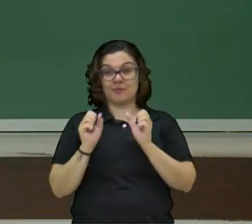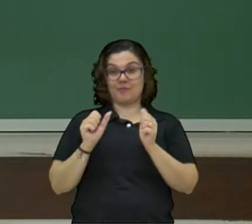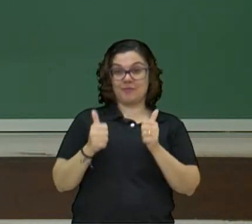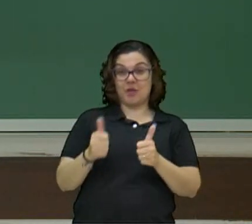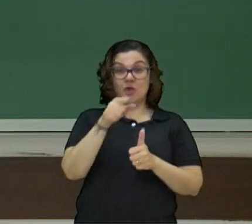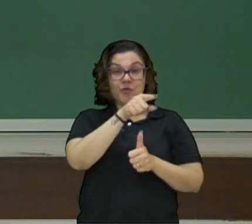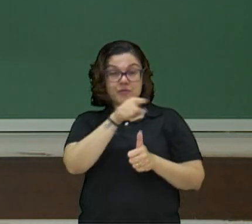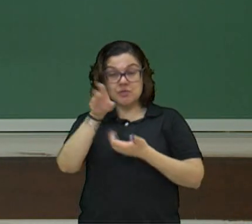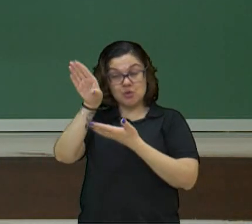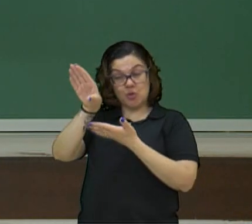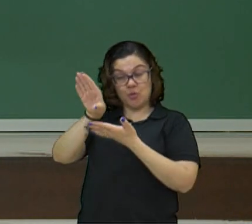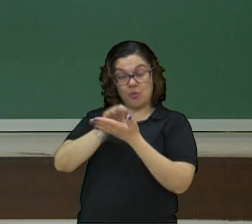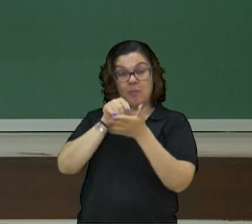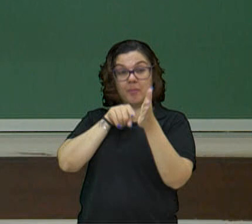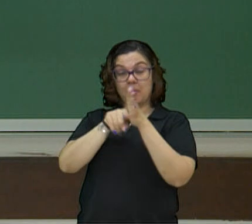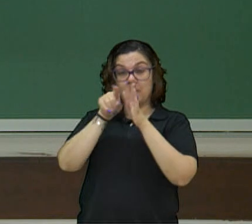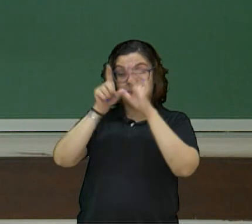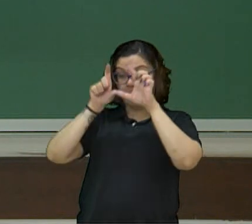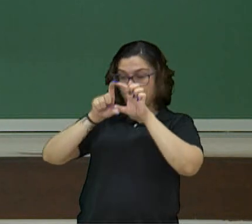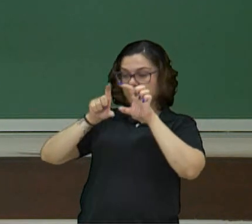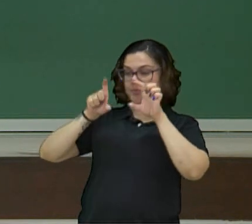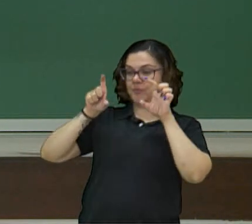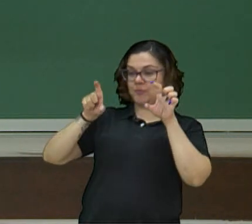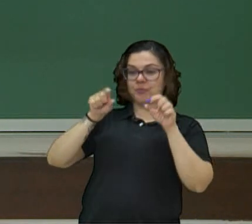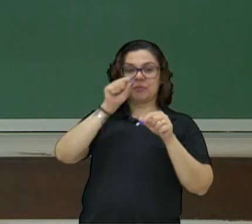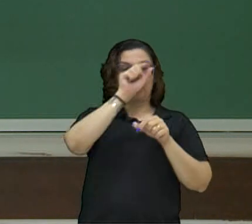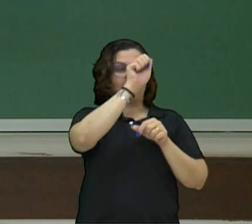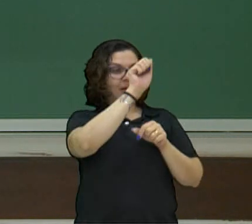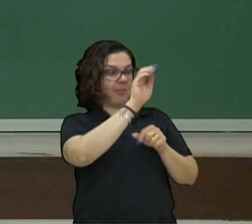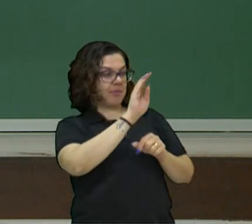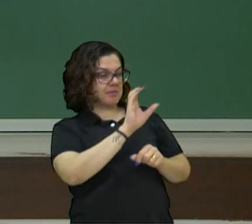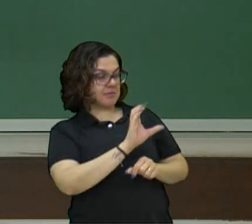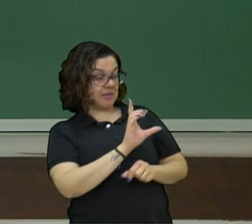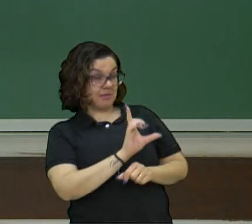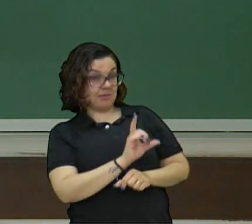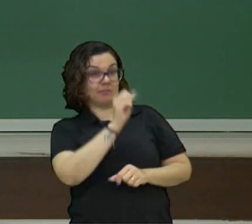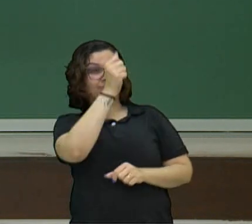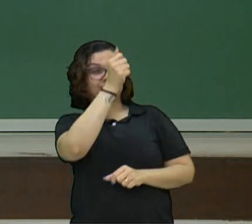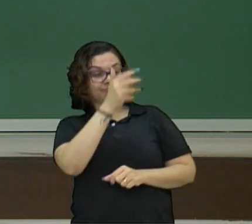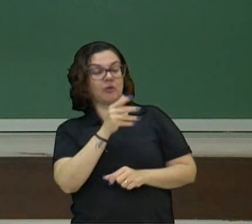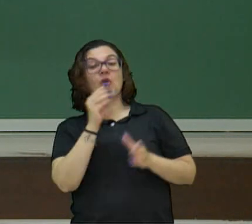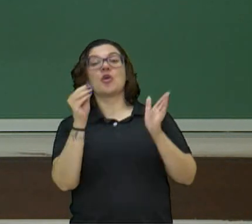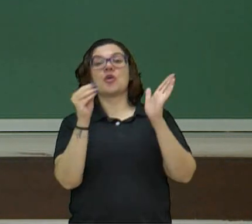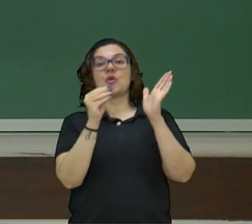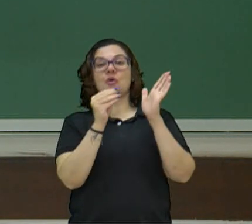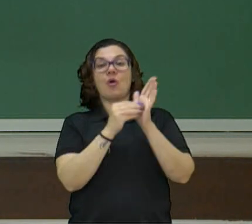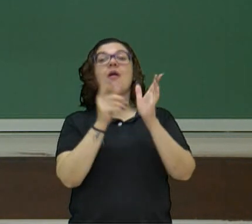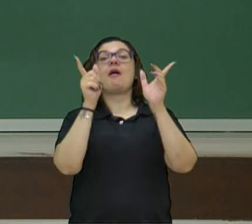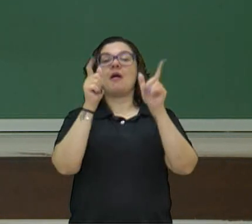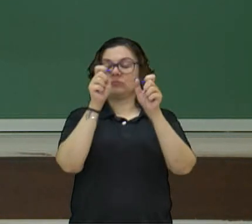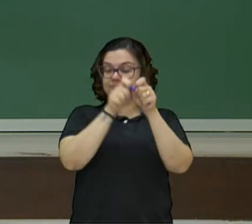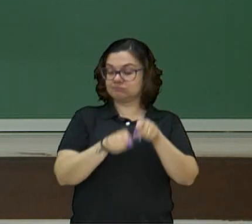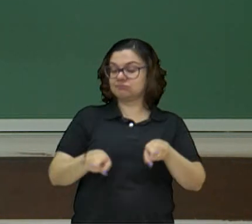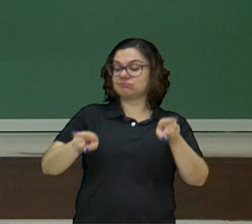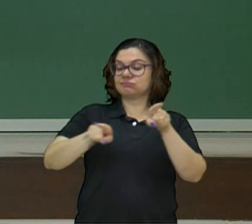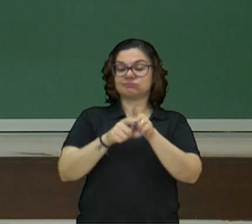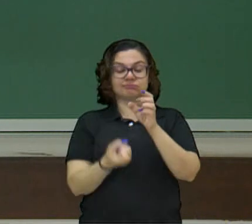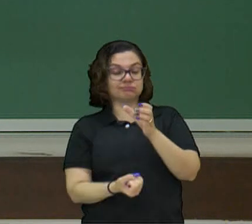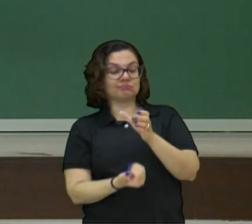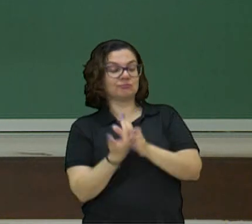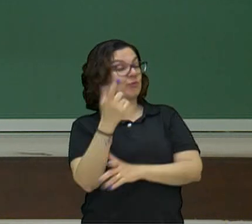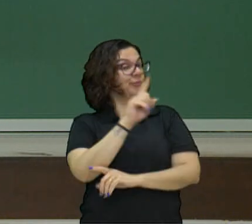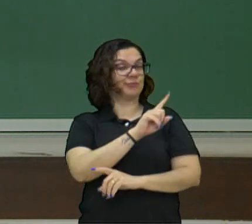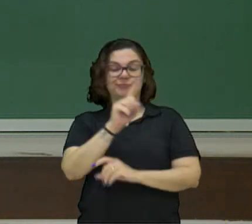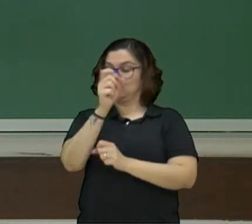beleza você copia o enunciado coloca a b e c uma embaixo da outra e escreve ao lado se é um recurso natural